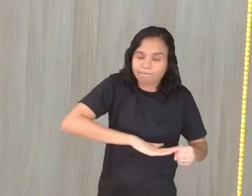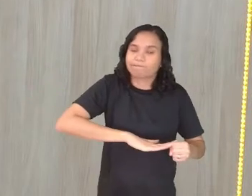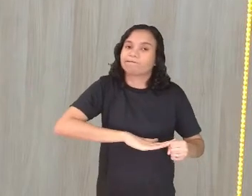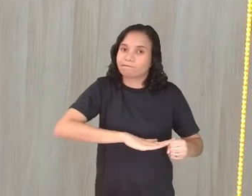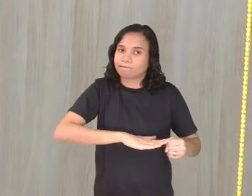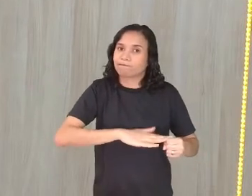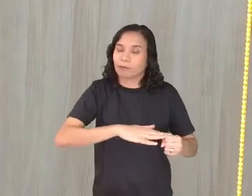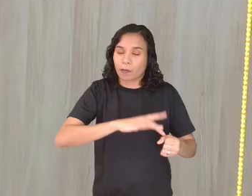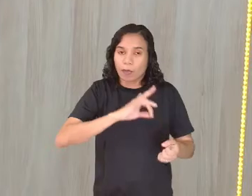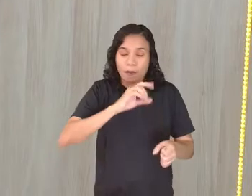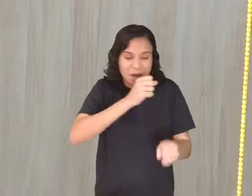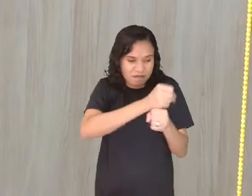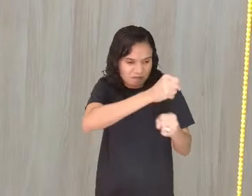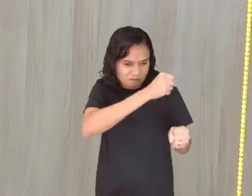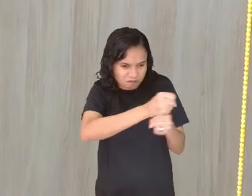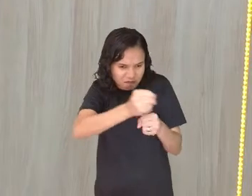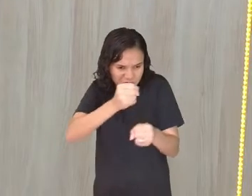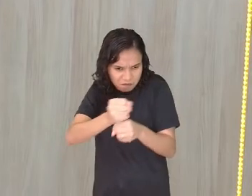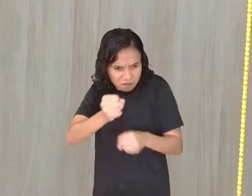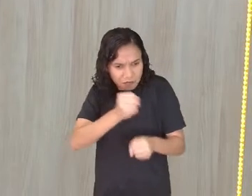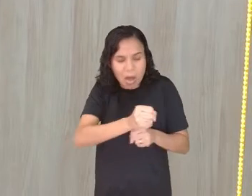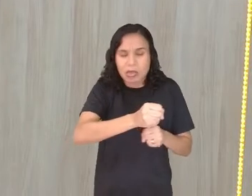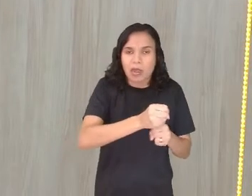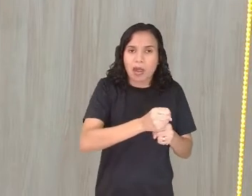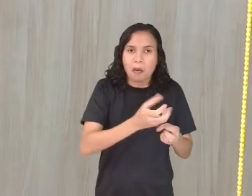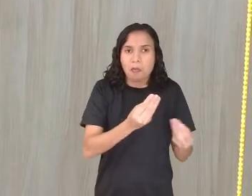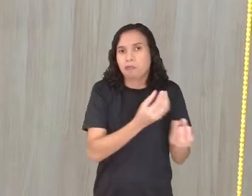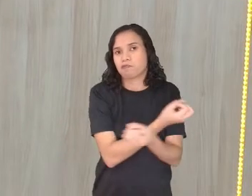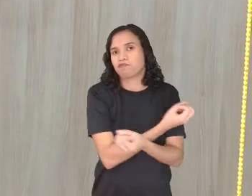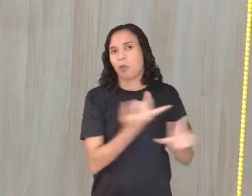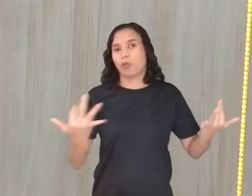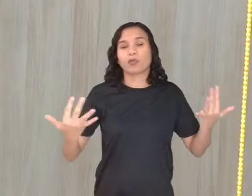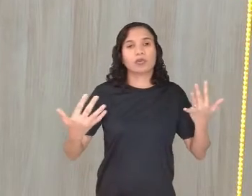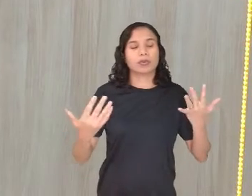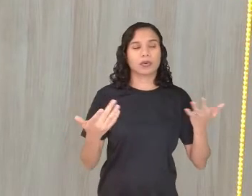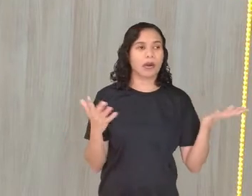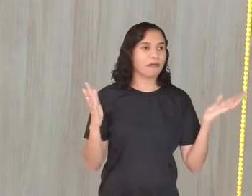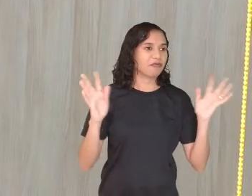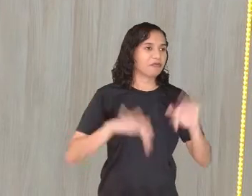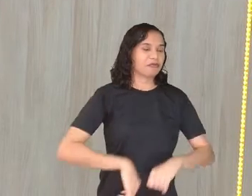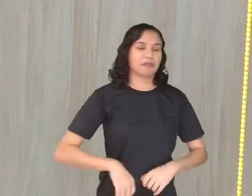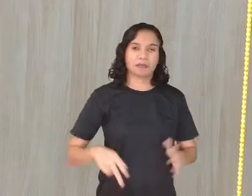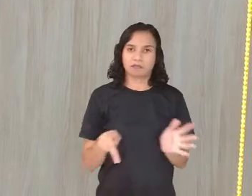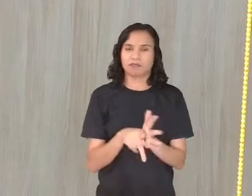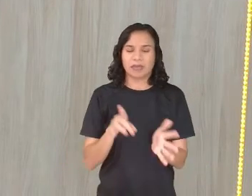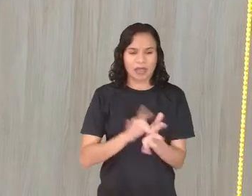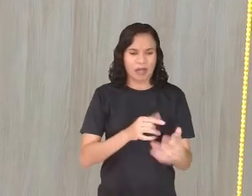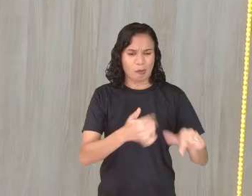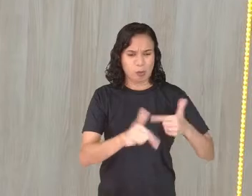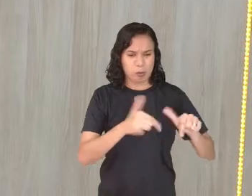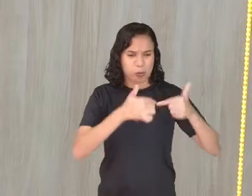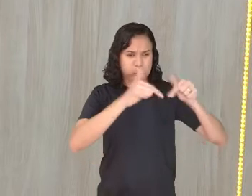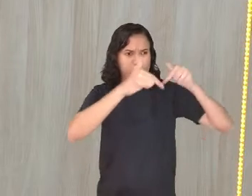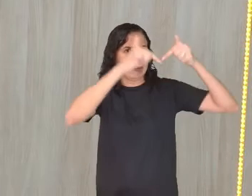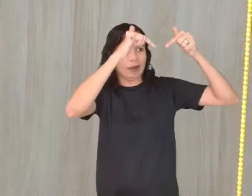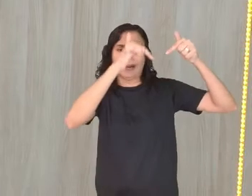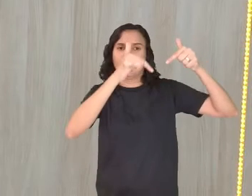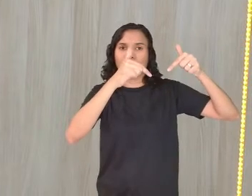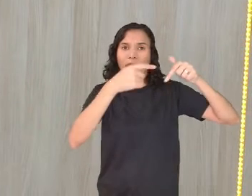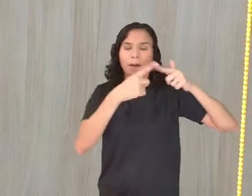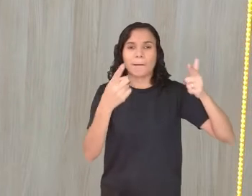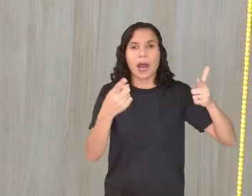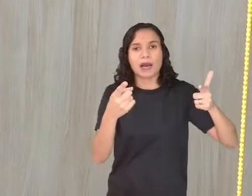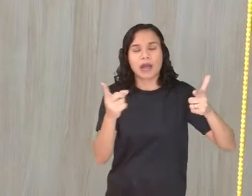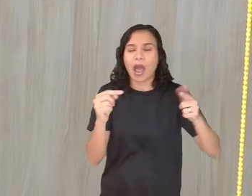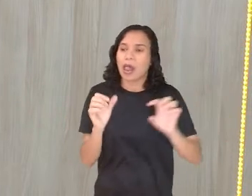foram mortos, né, foram cruelmente, enfim, explorados e, de repente, né,